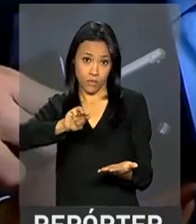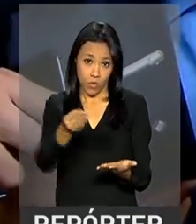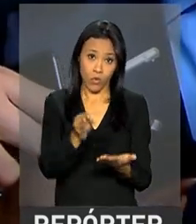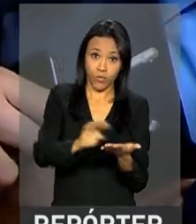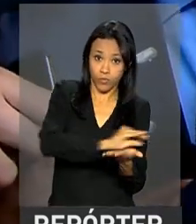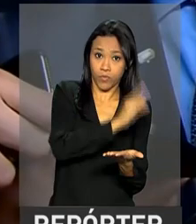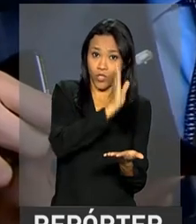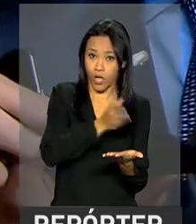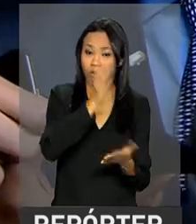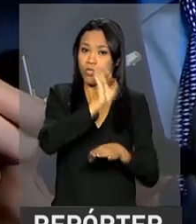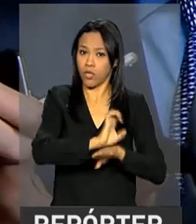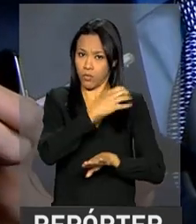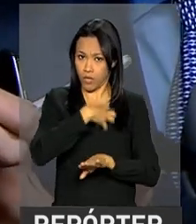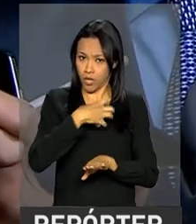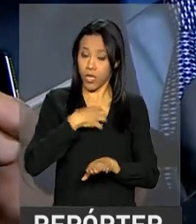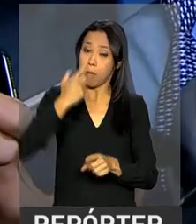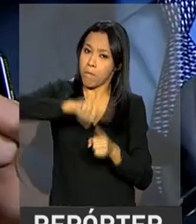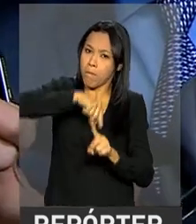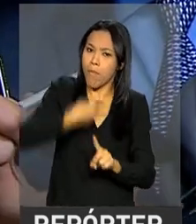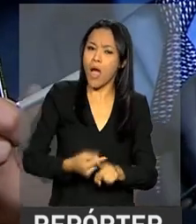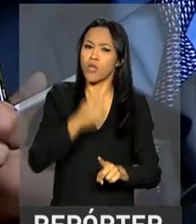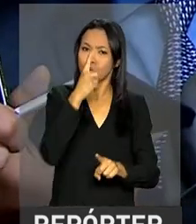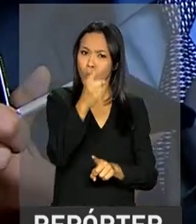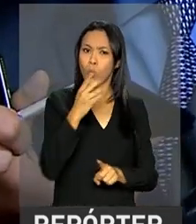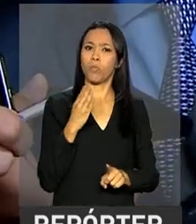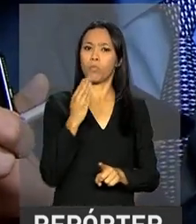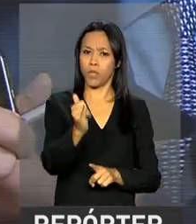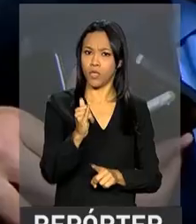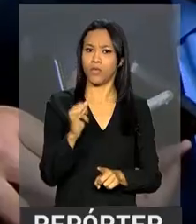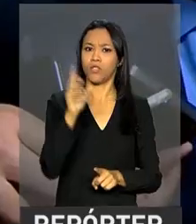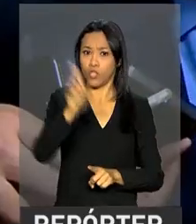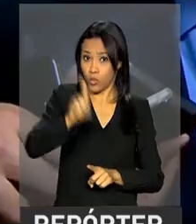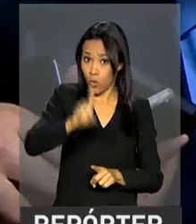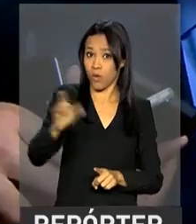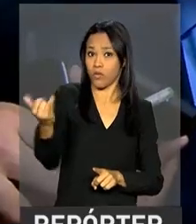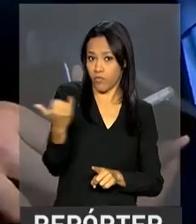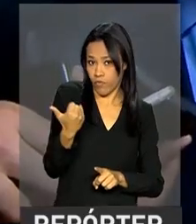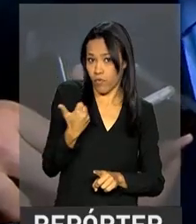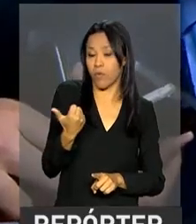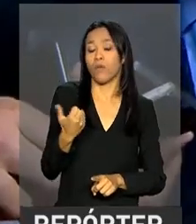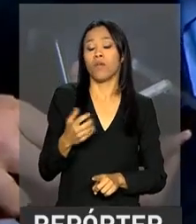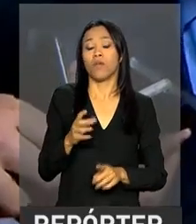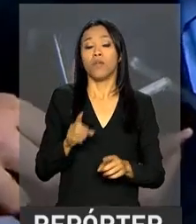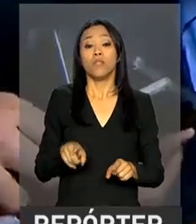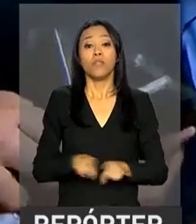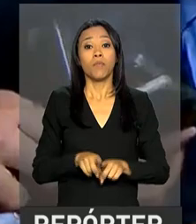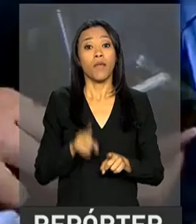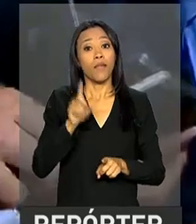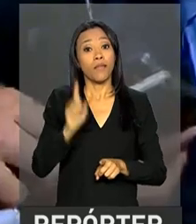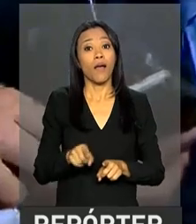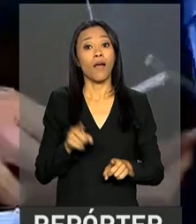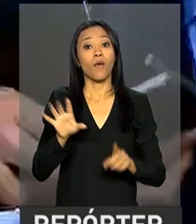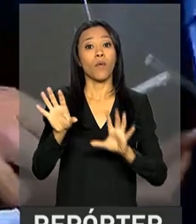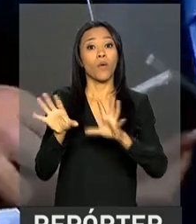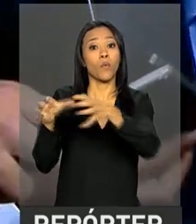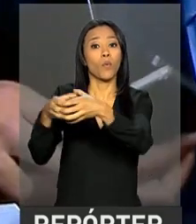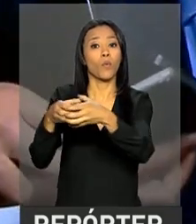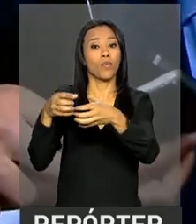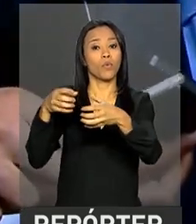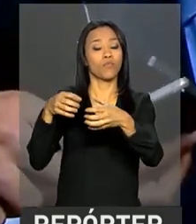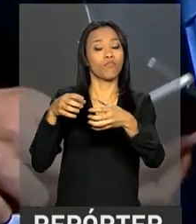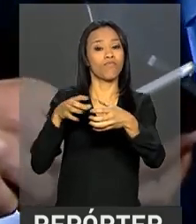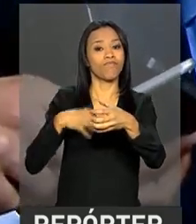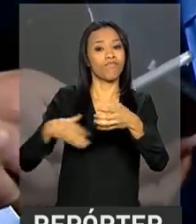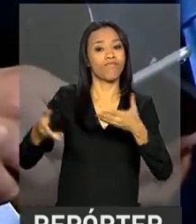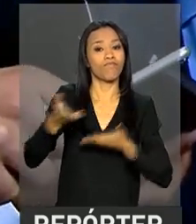lá na Bahia, vai investir mais 1 bilhão, foi isso que ele veio, de dólares. Mas até está se associando com um grupo chinês, não é?